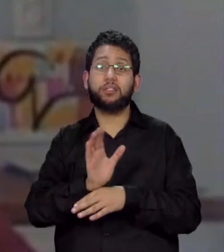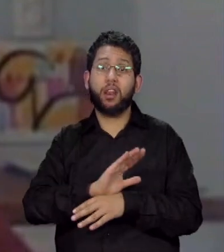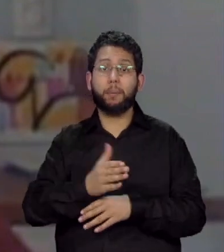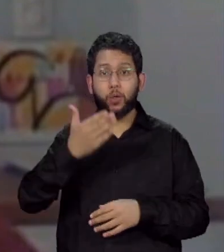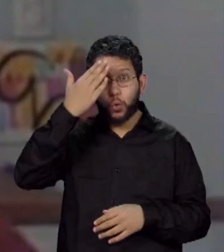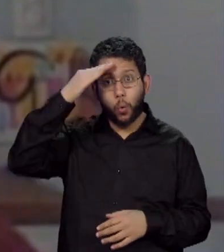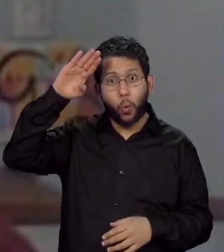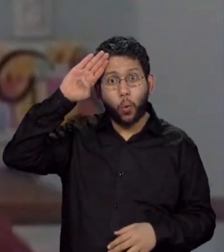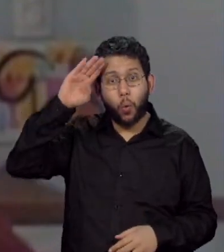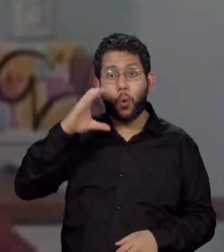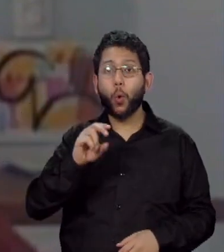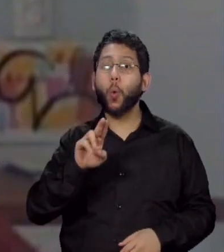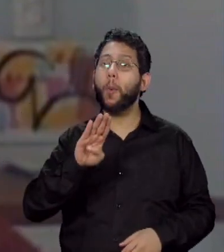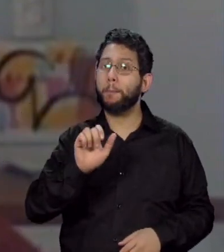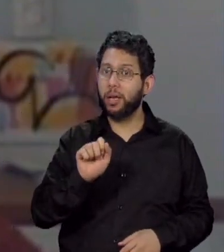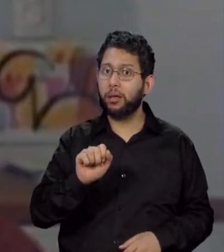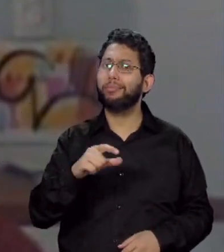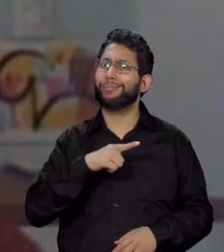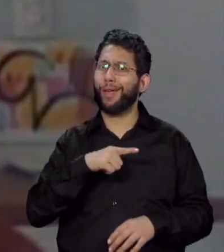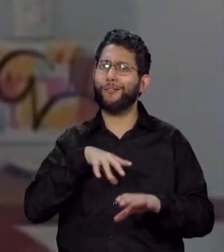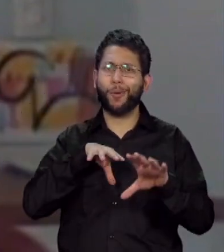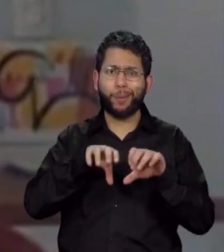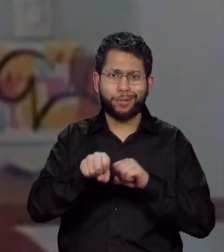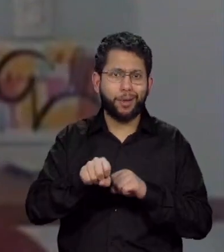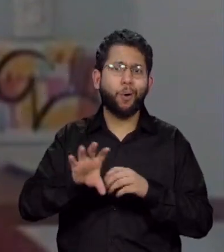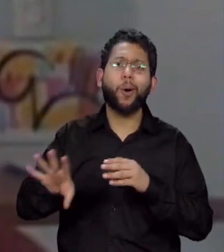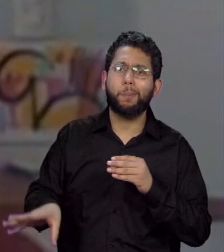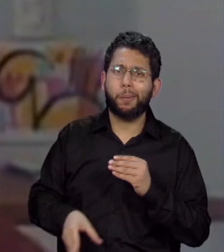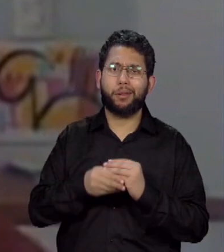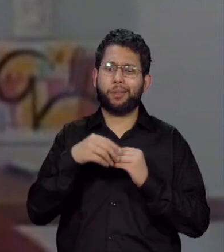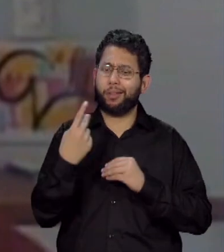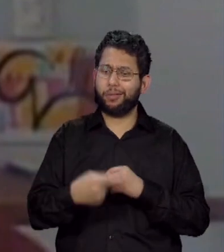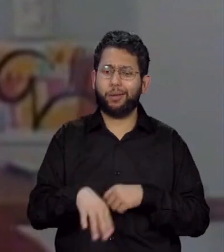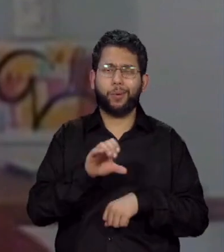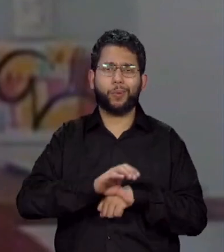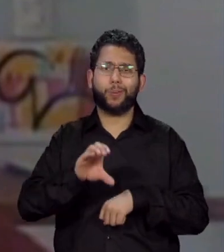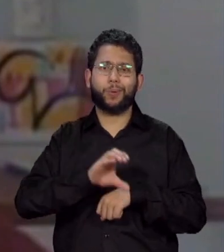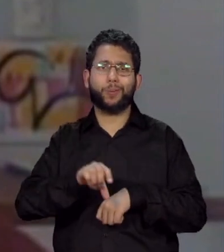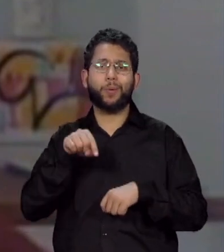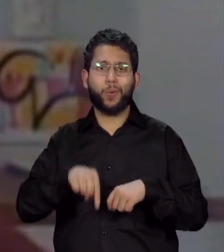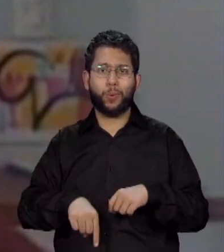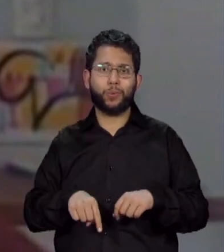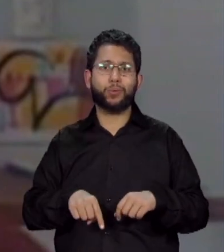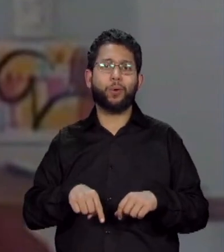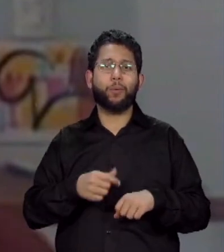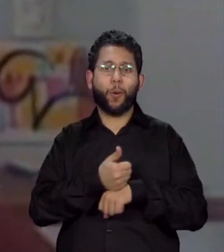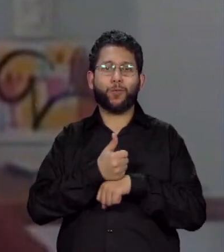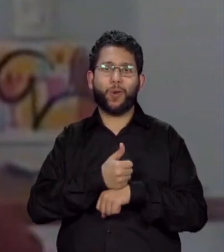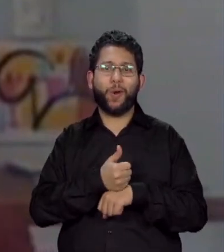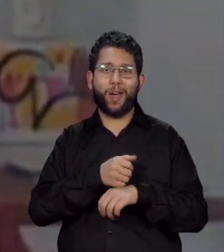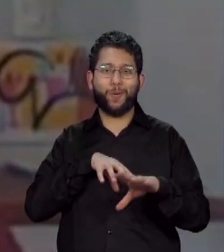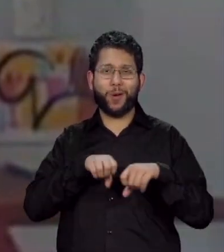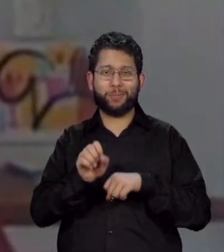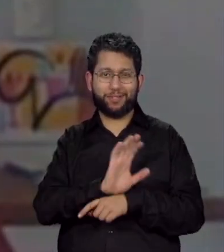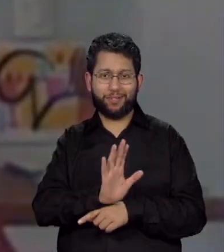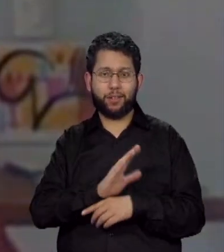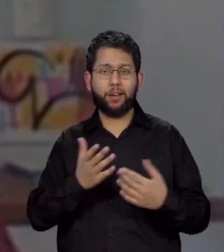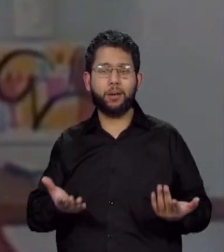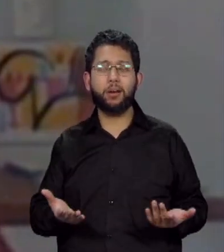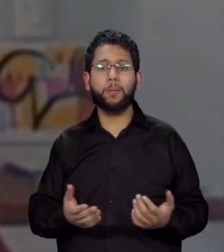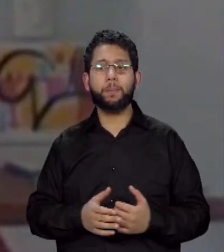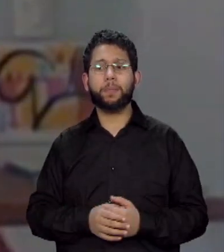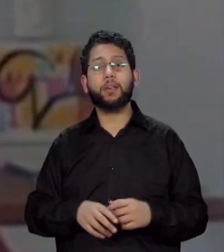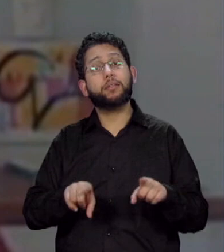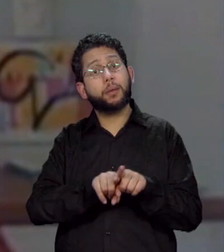também oferece uma excelente formação complementar ao seu curso de bacharelado. E eu acho